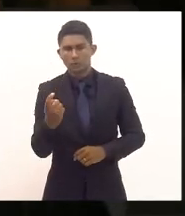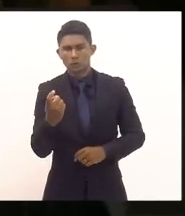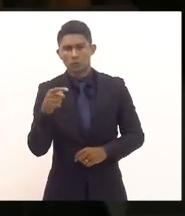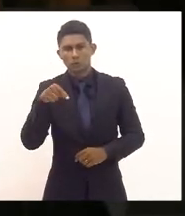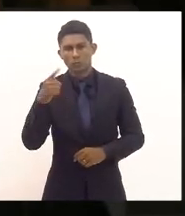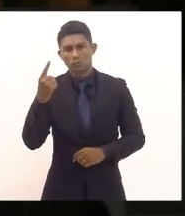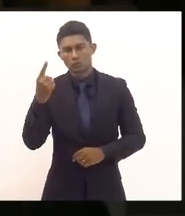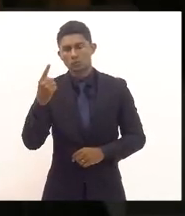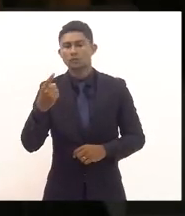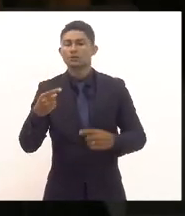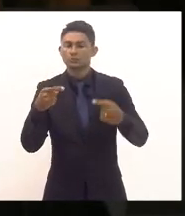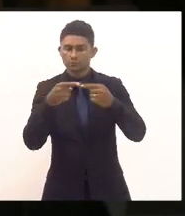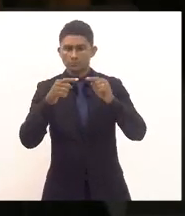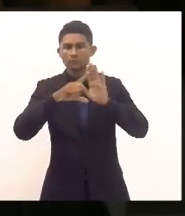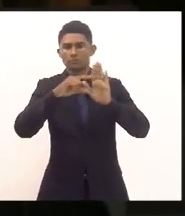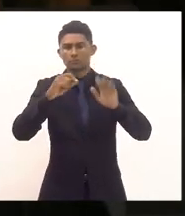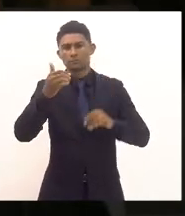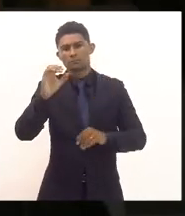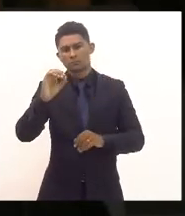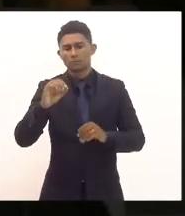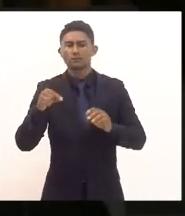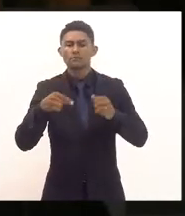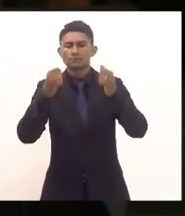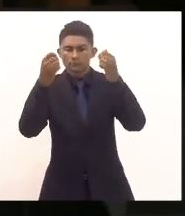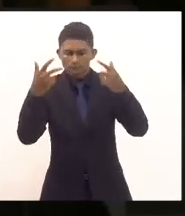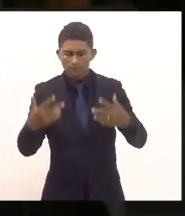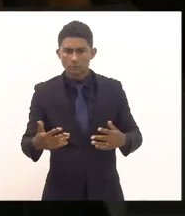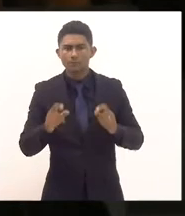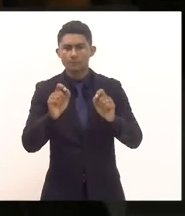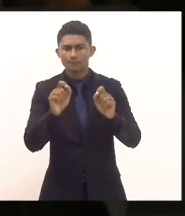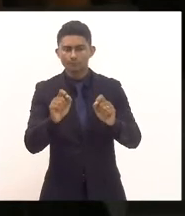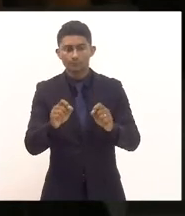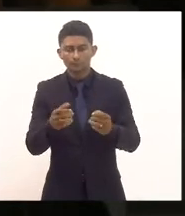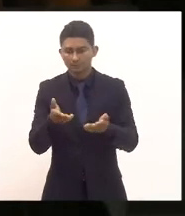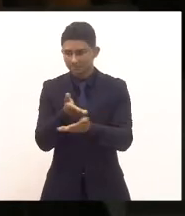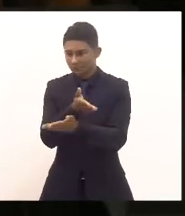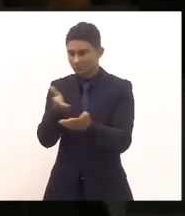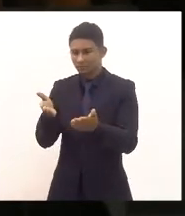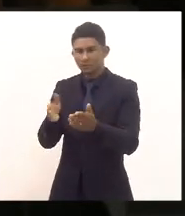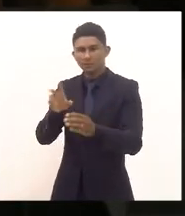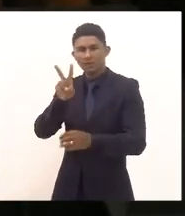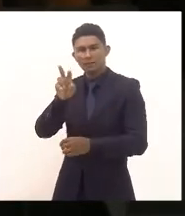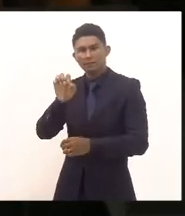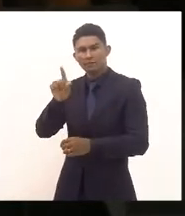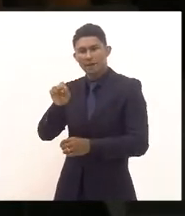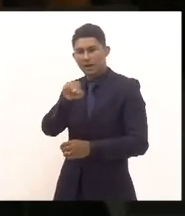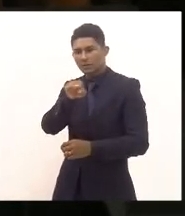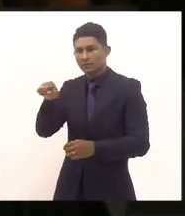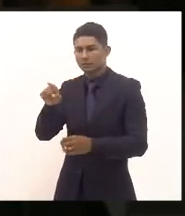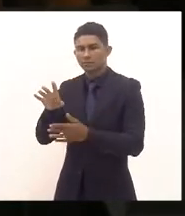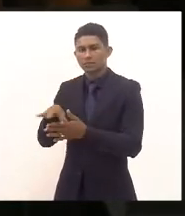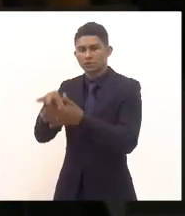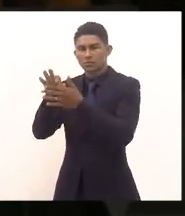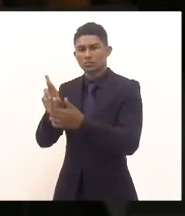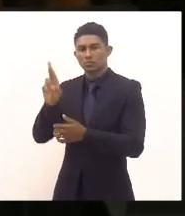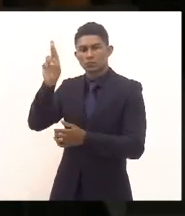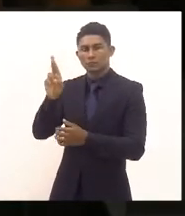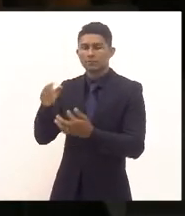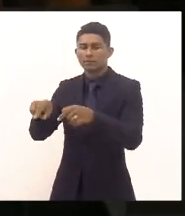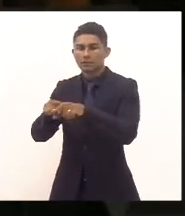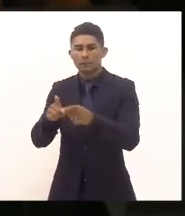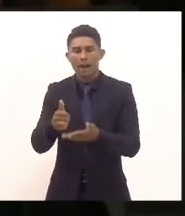reporta o artigo 10º que diz que os provimentos dos cargos em comissão de direção chefia e assessoramento